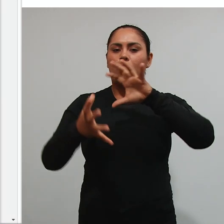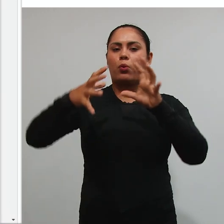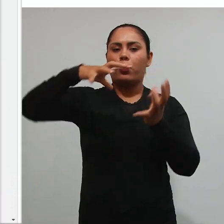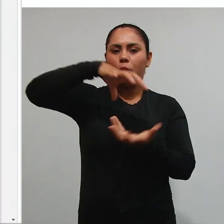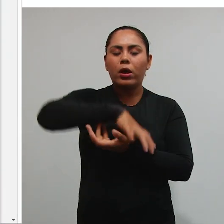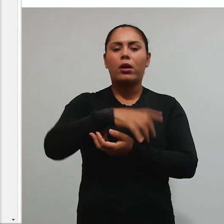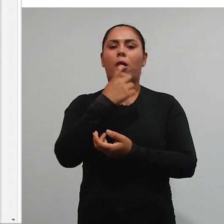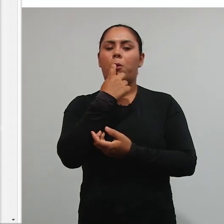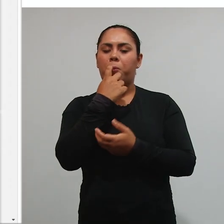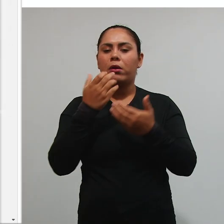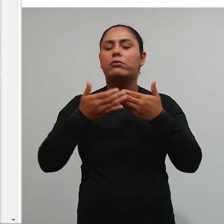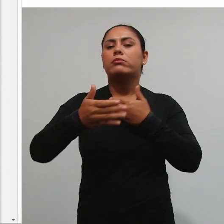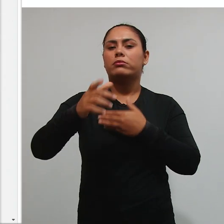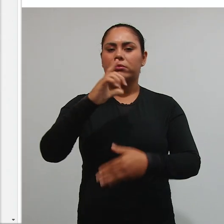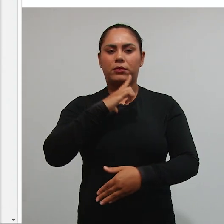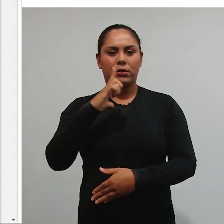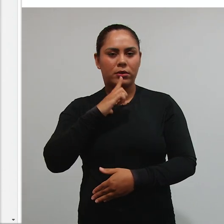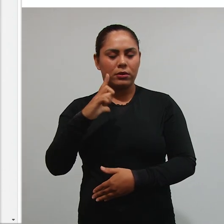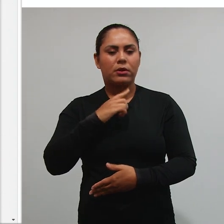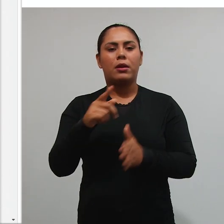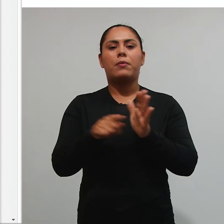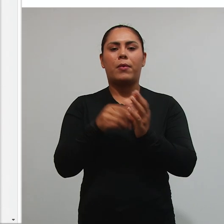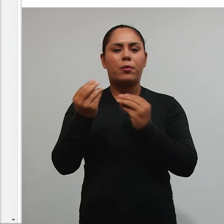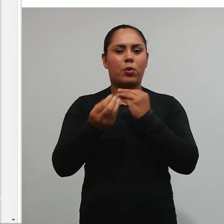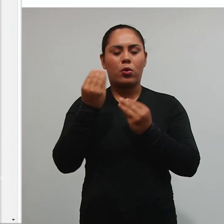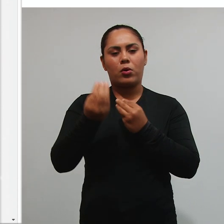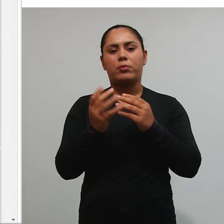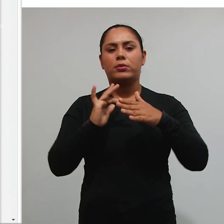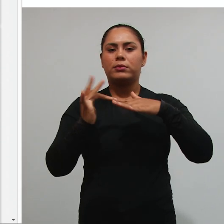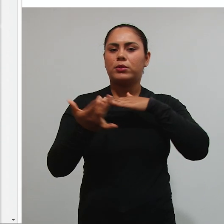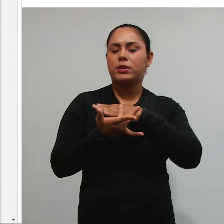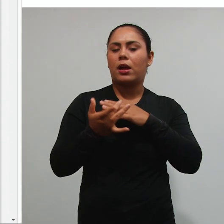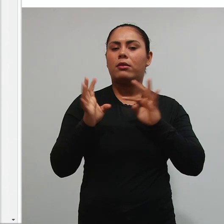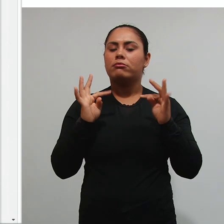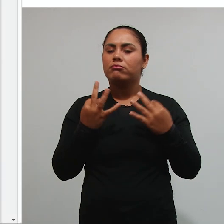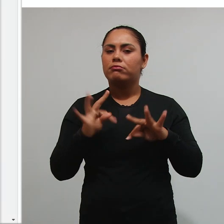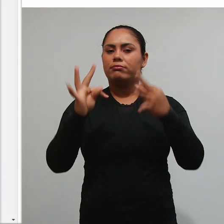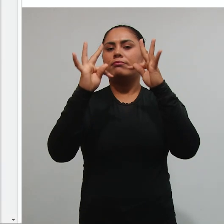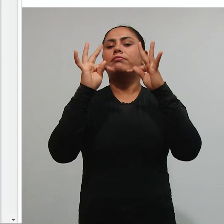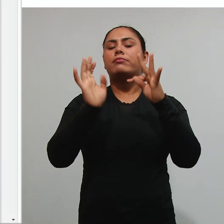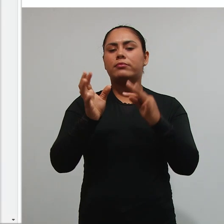recentemente, ela já traz esses elementos das mídias sociais, né? Como citar